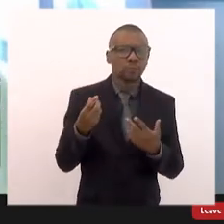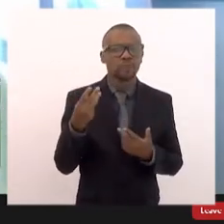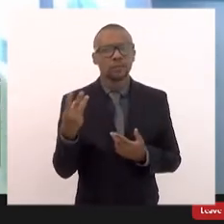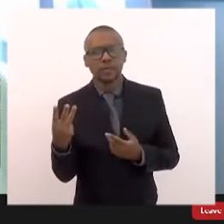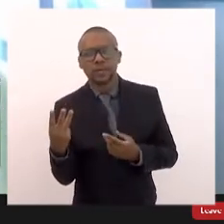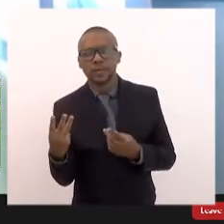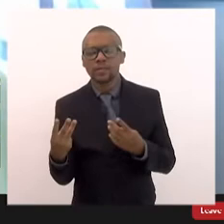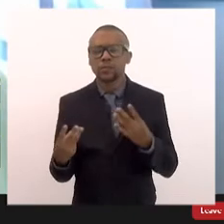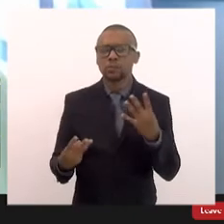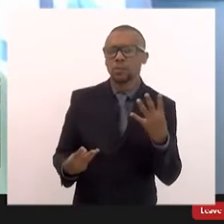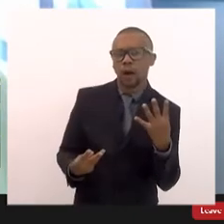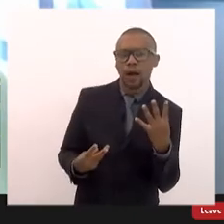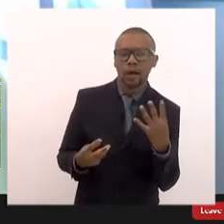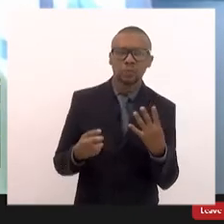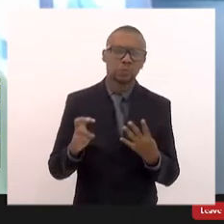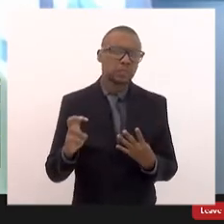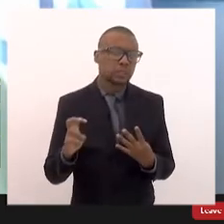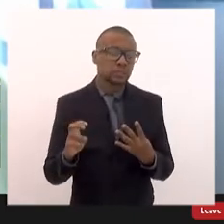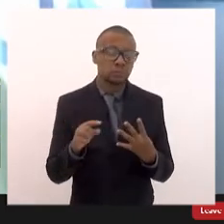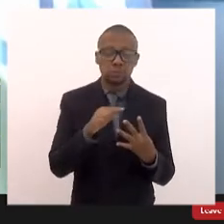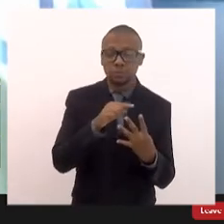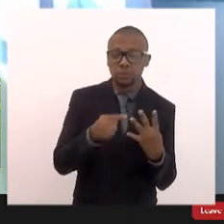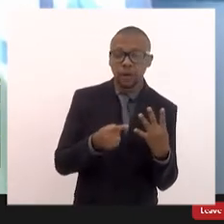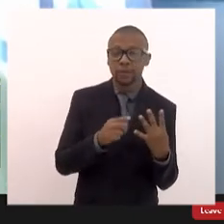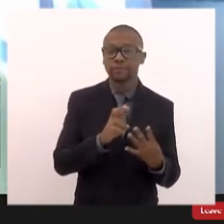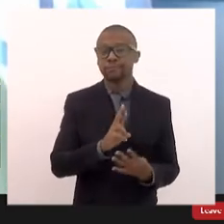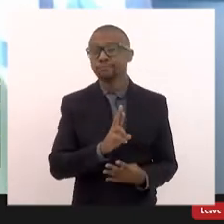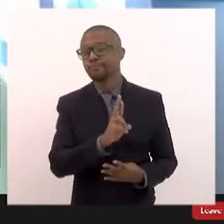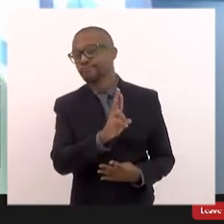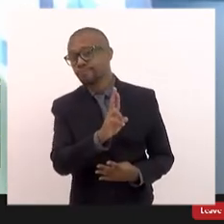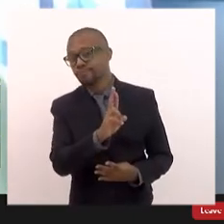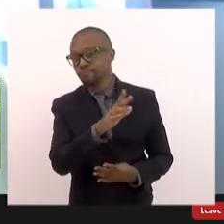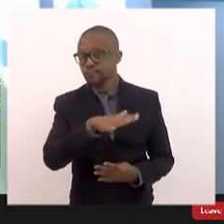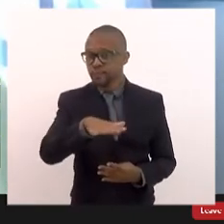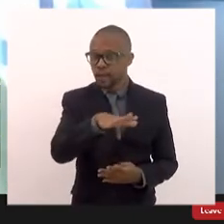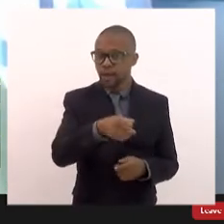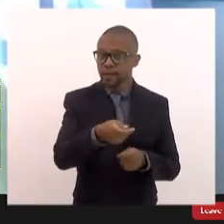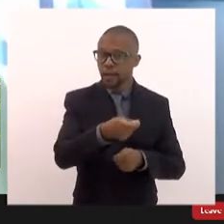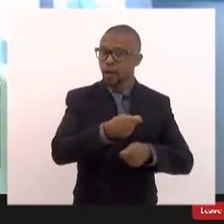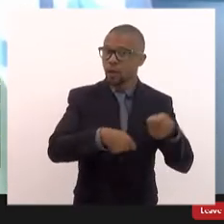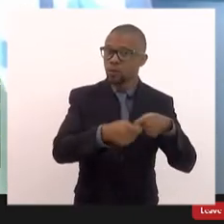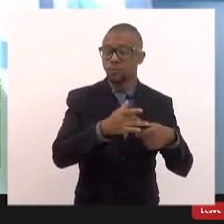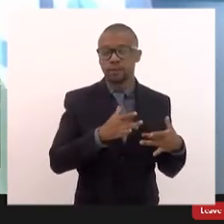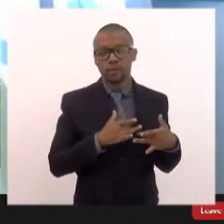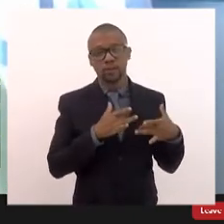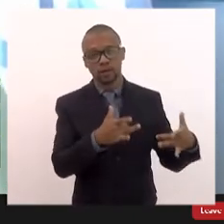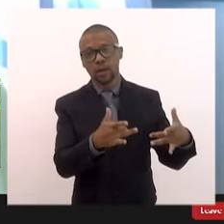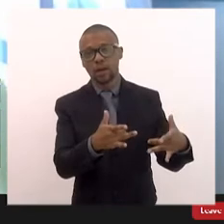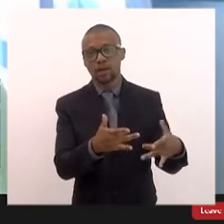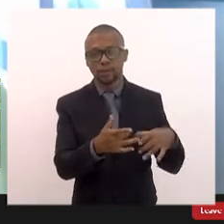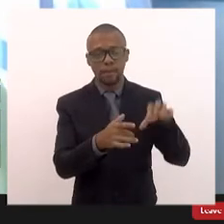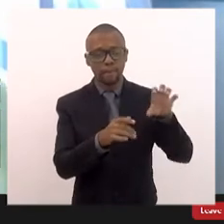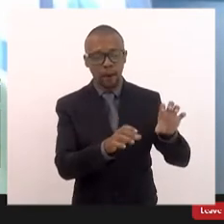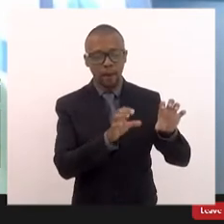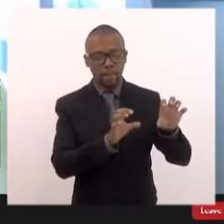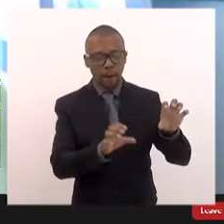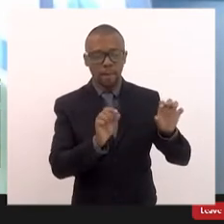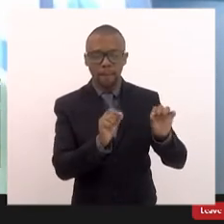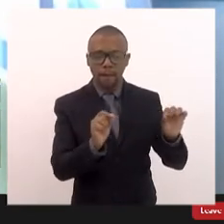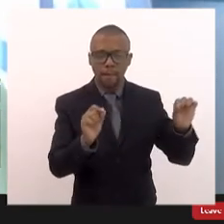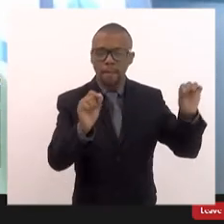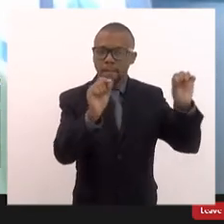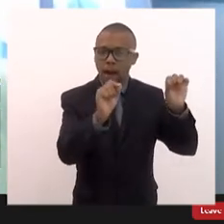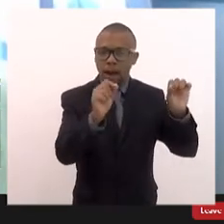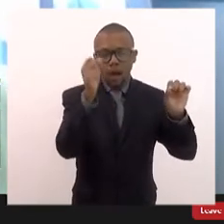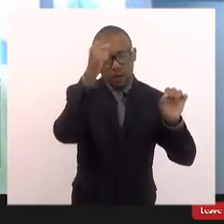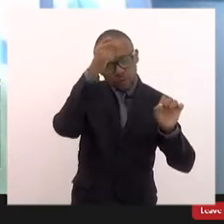3, 4 ou 5, 4, por exemplo, dirigentes da economia solidária nas regiões, nos municípios,